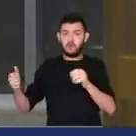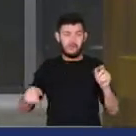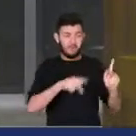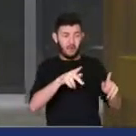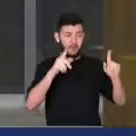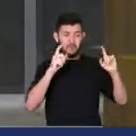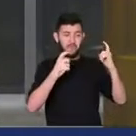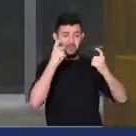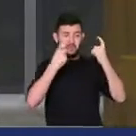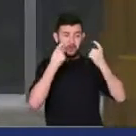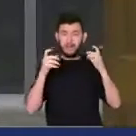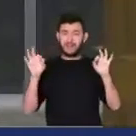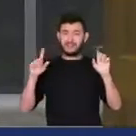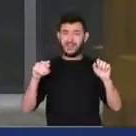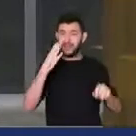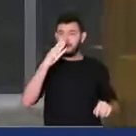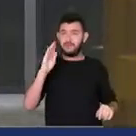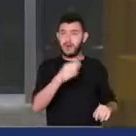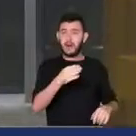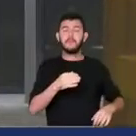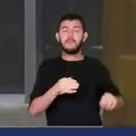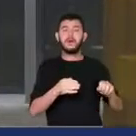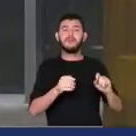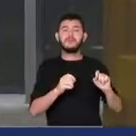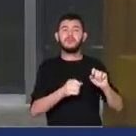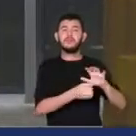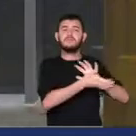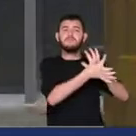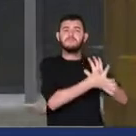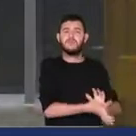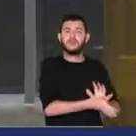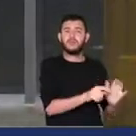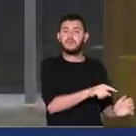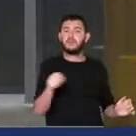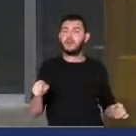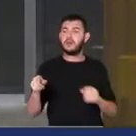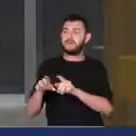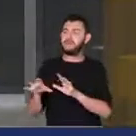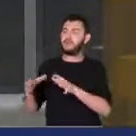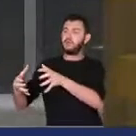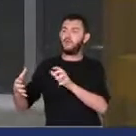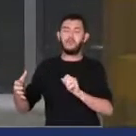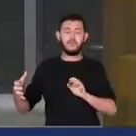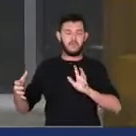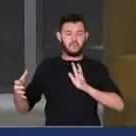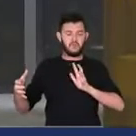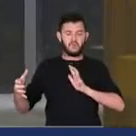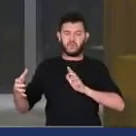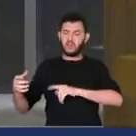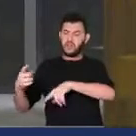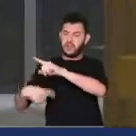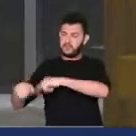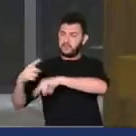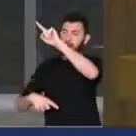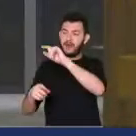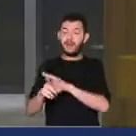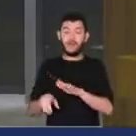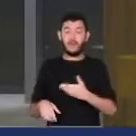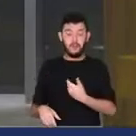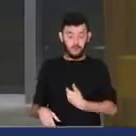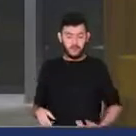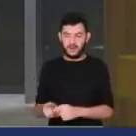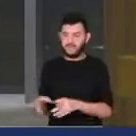unicamente em aumentar o lucro dos bilionários, que estão satisfeitos, esses sim, acionistas da